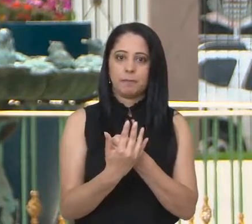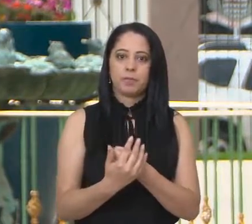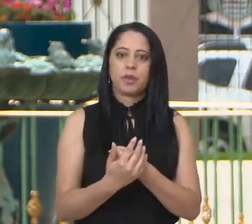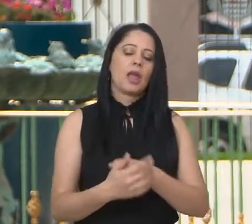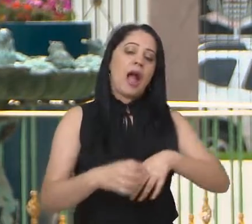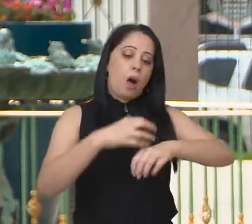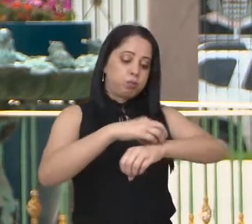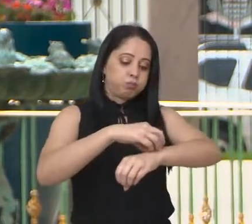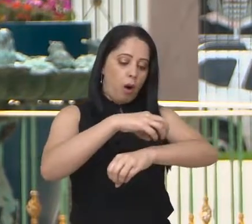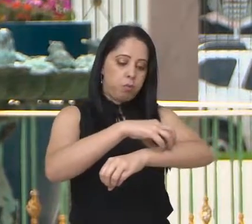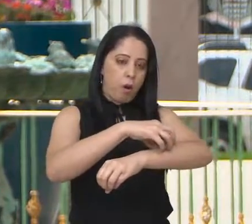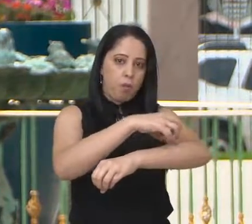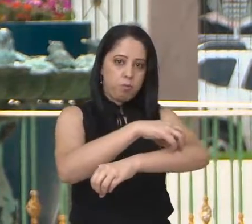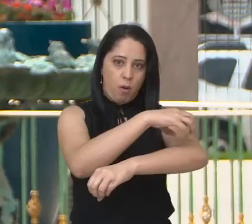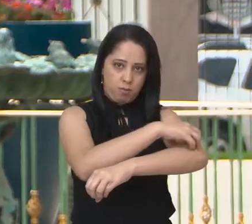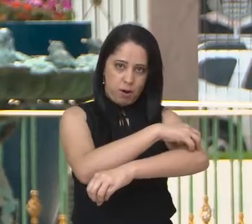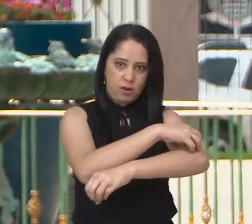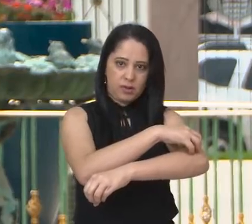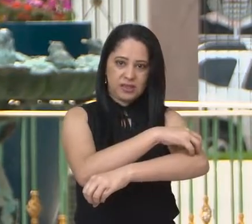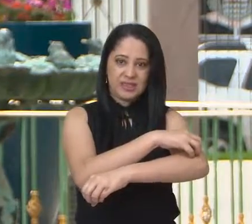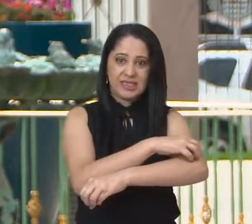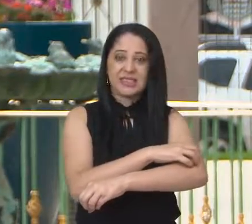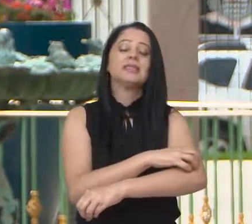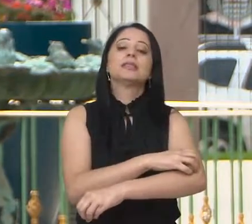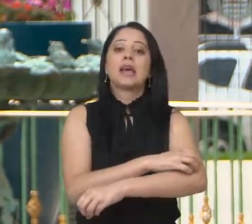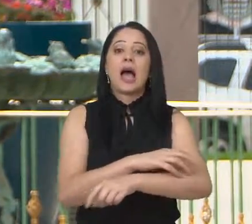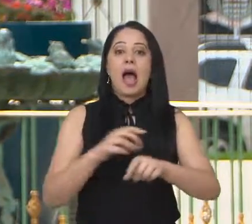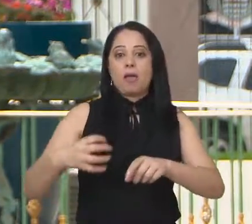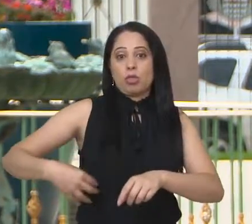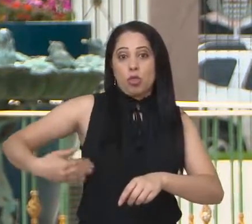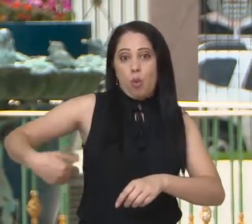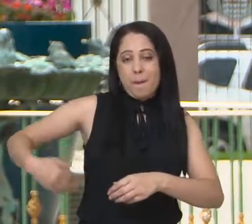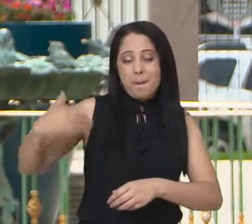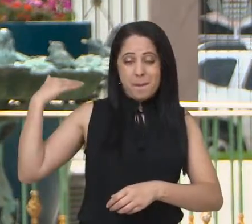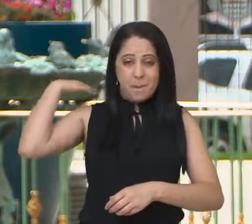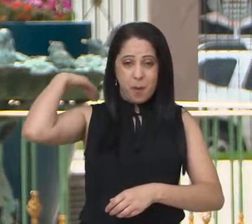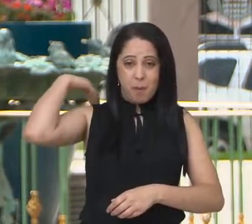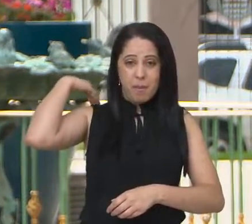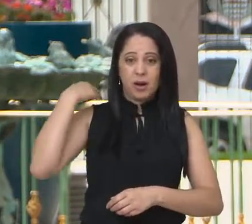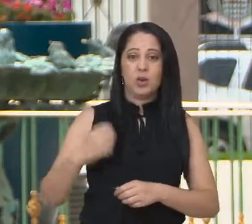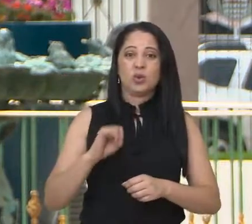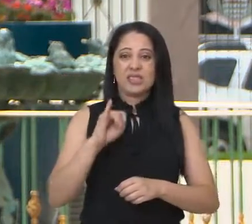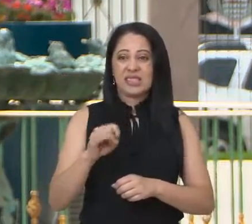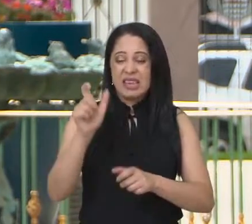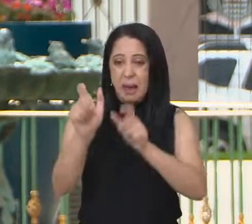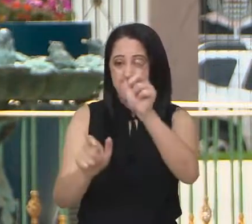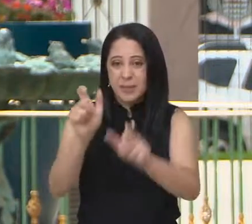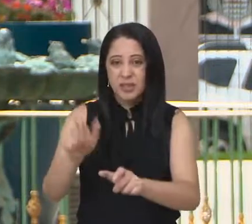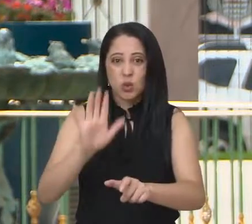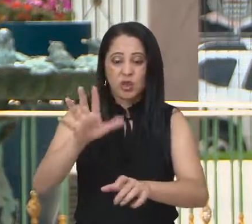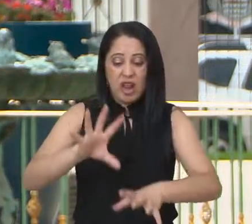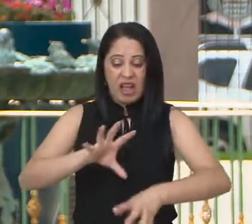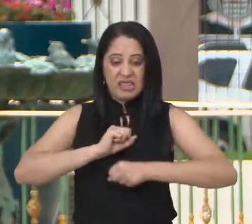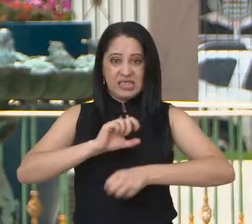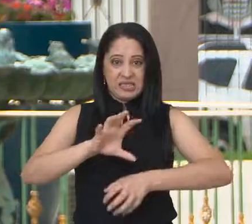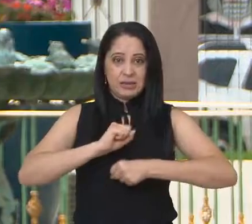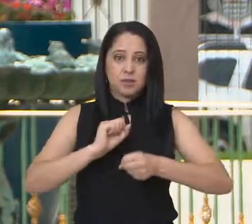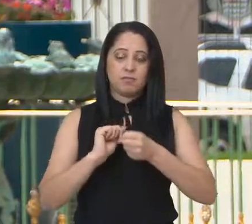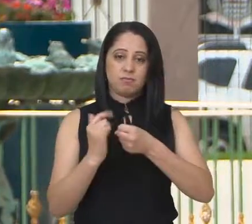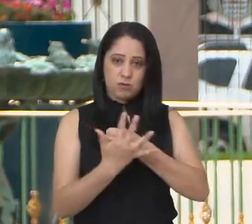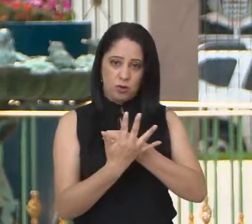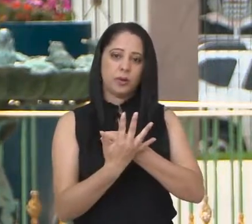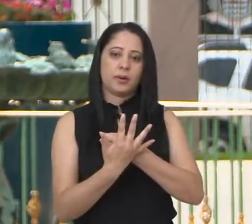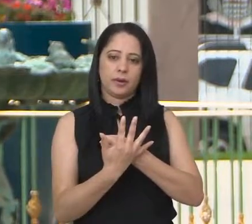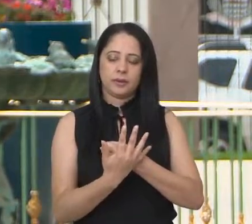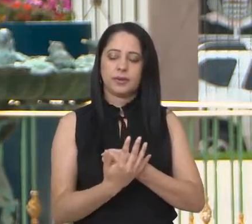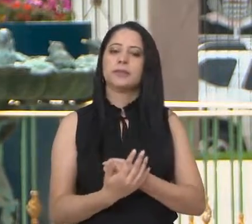trombose venosa e o tromboembolismo pulmonar são mais frequentes como sequelas em pessoas que tiveram o contato com o vírus.